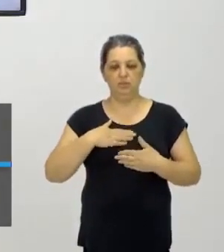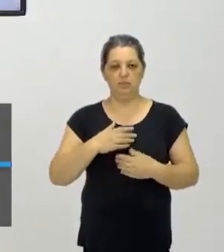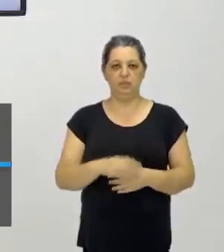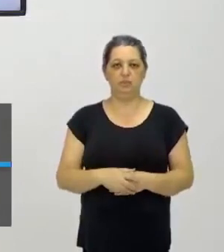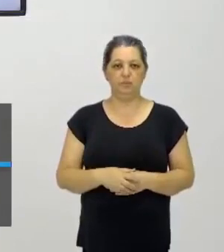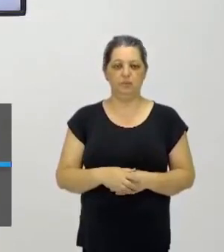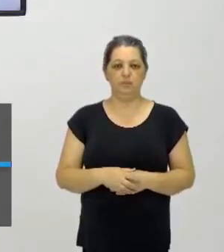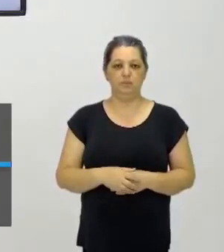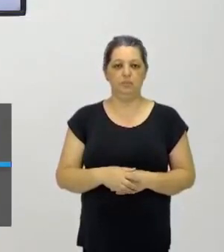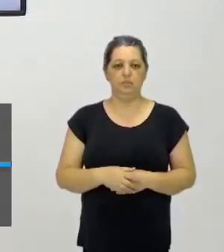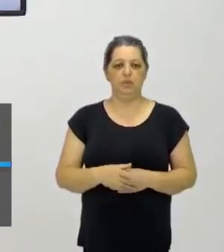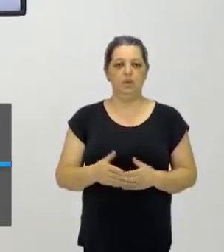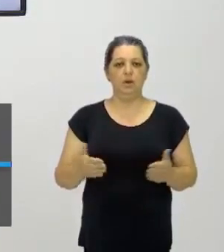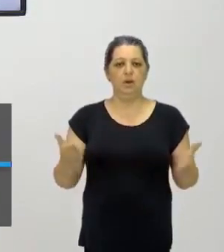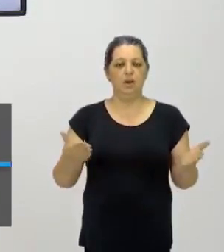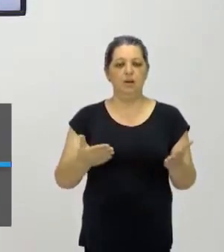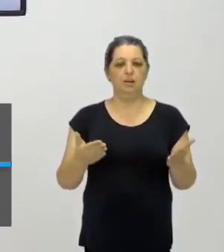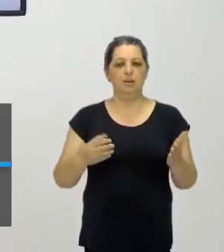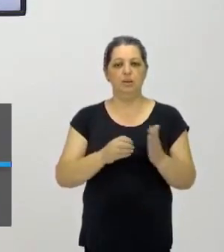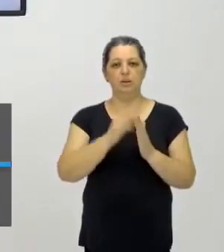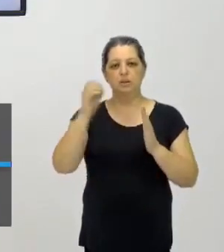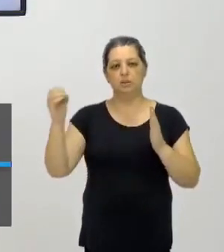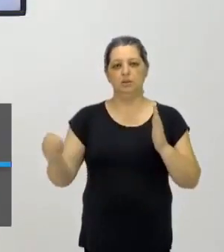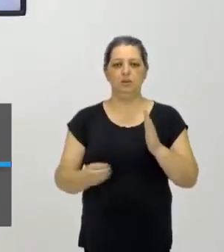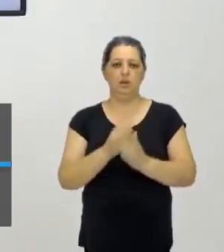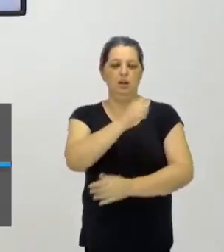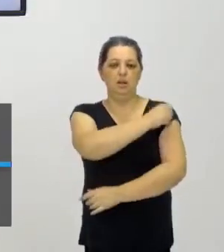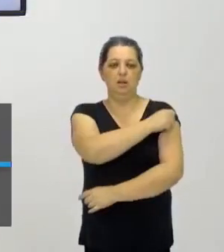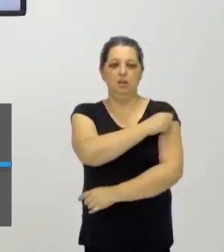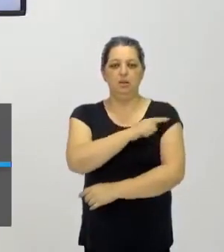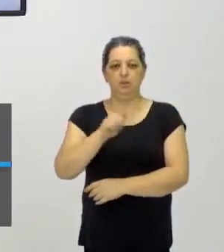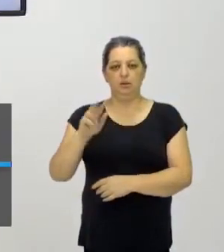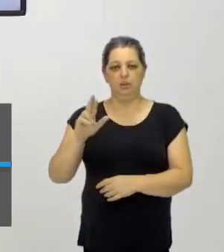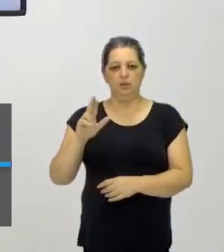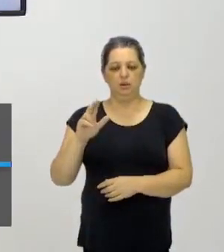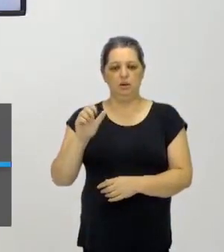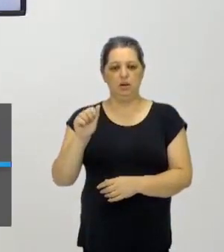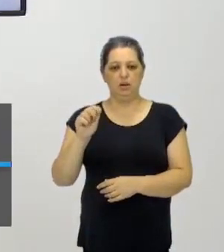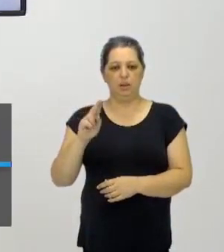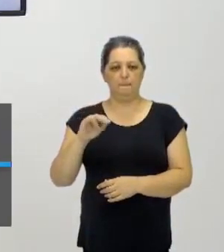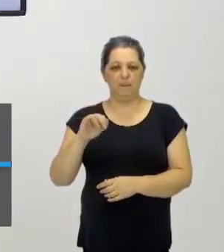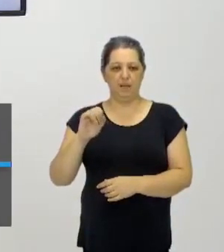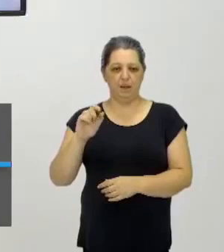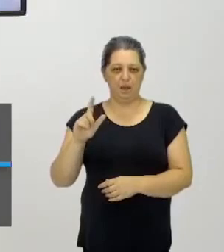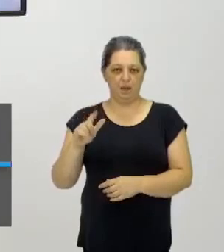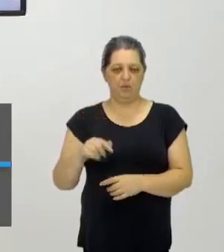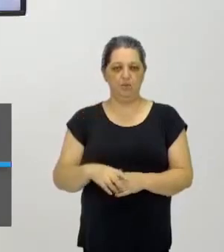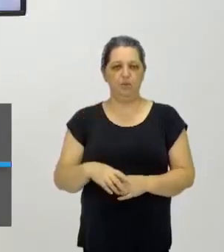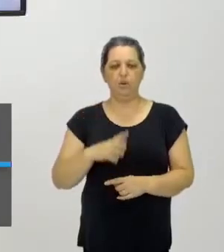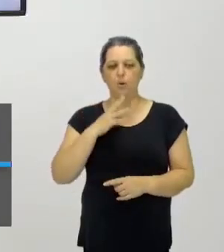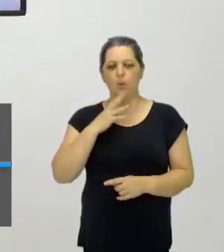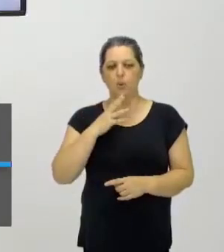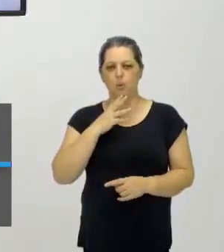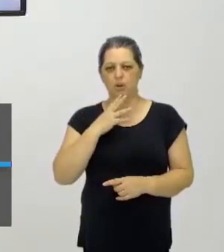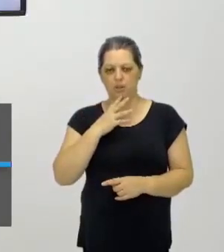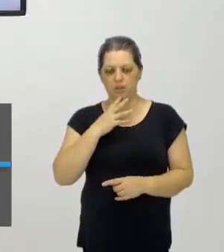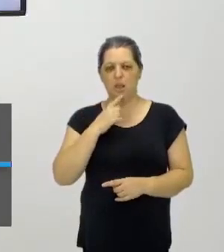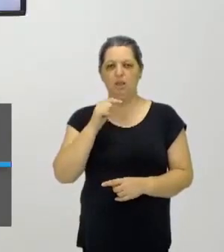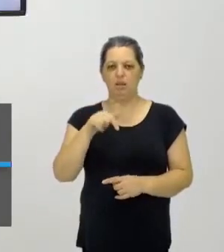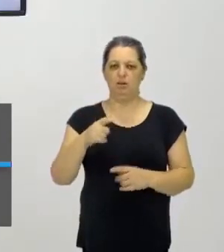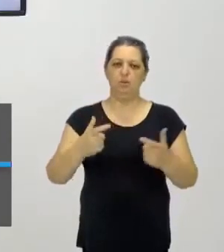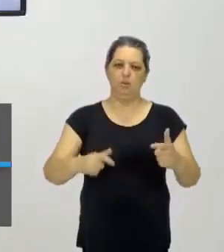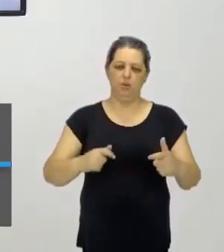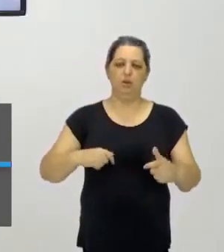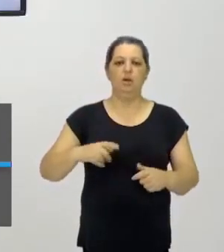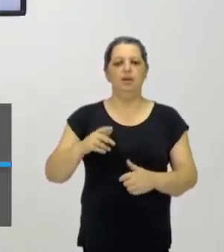aqui nos corredores do Centro de Mídias o aluno Gabriel lá de Barretos, que veio conhecer a estrutura aqui e bem legal, ele disse